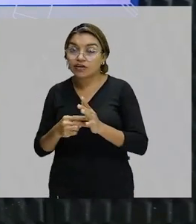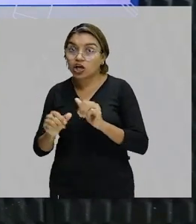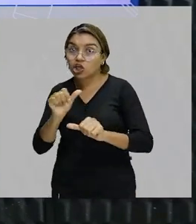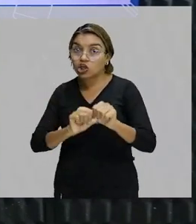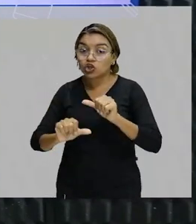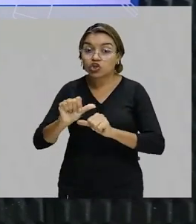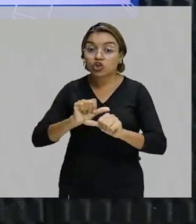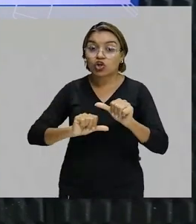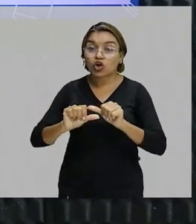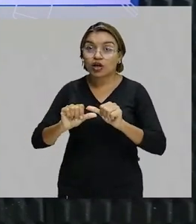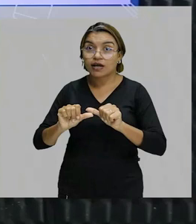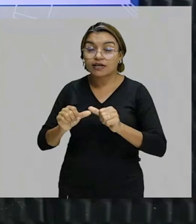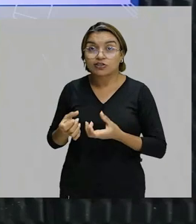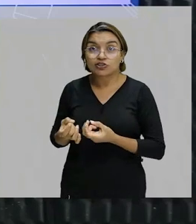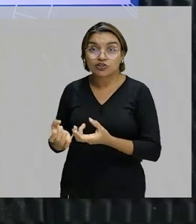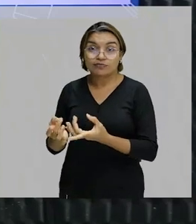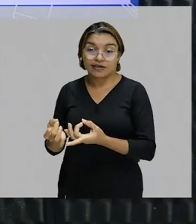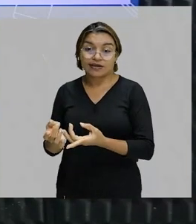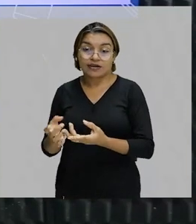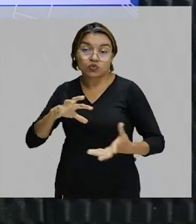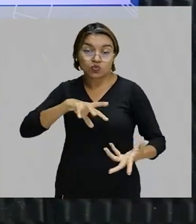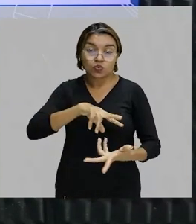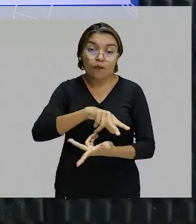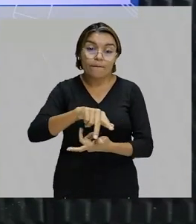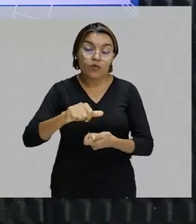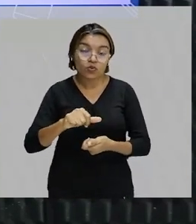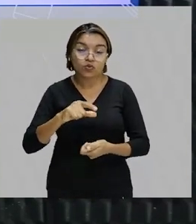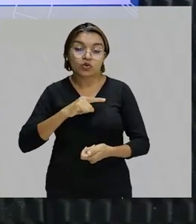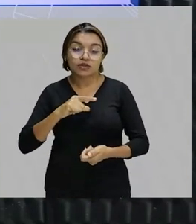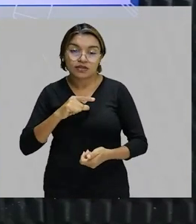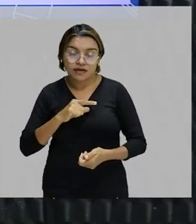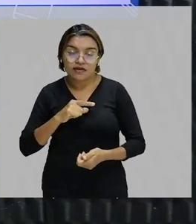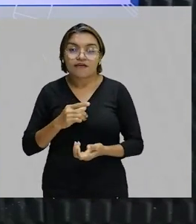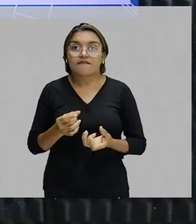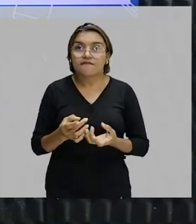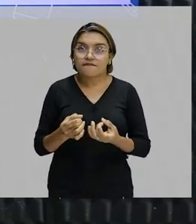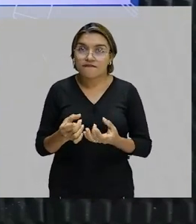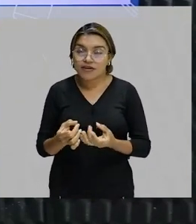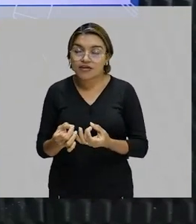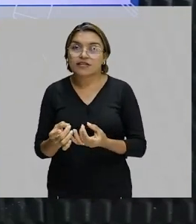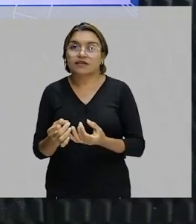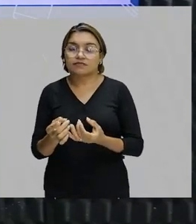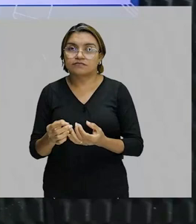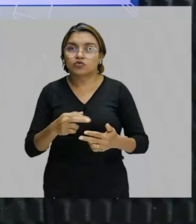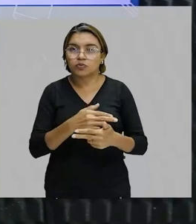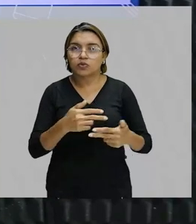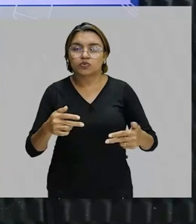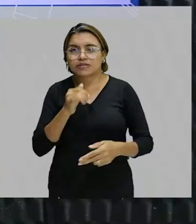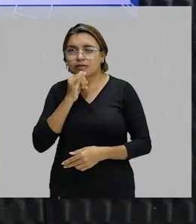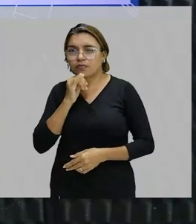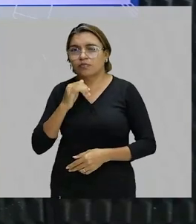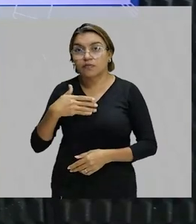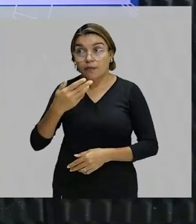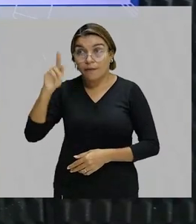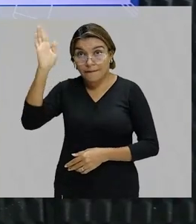operar trocas de mercado no mundo realizando importações e exportações de produto o Brasil por exemplo